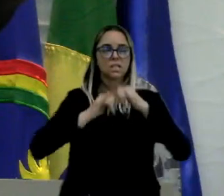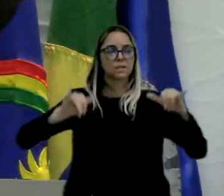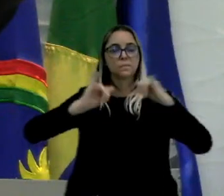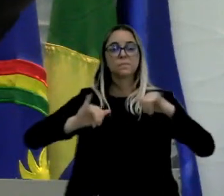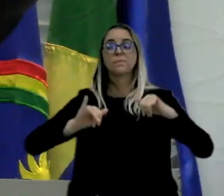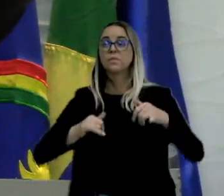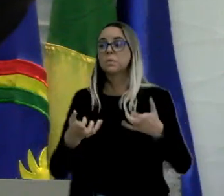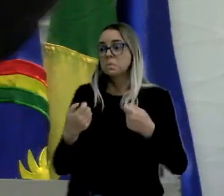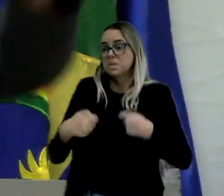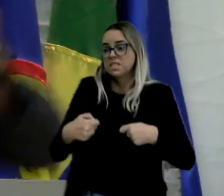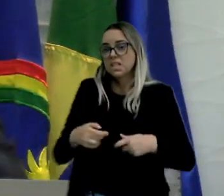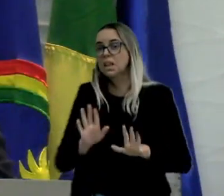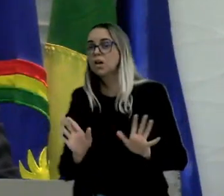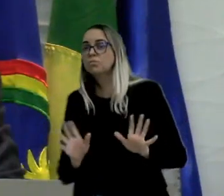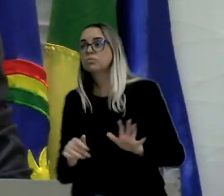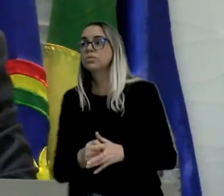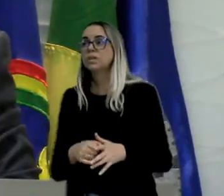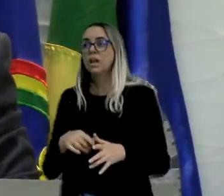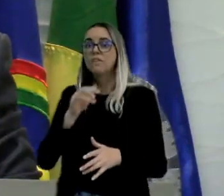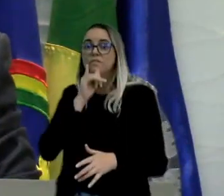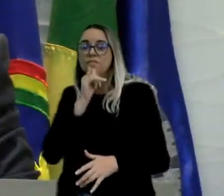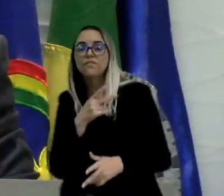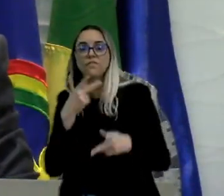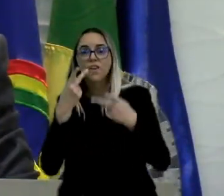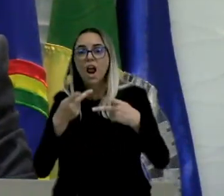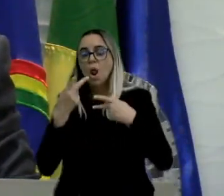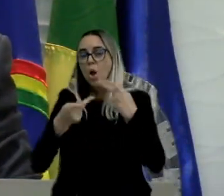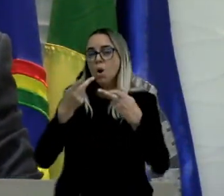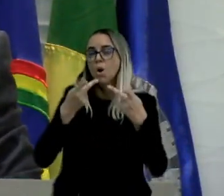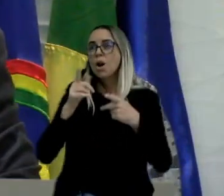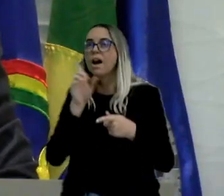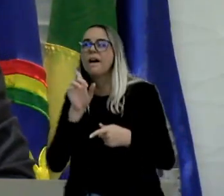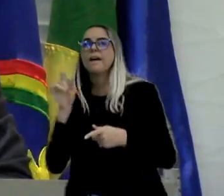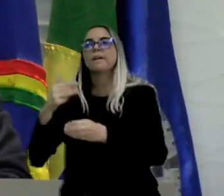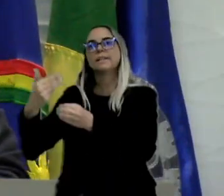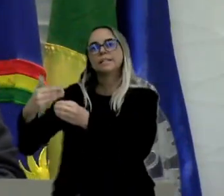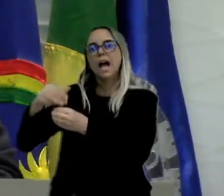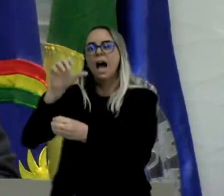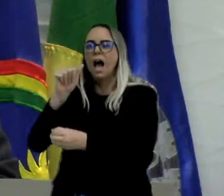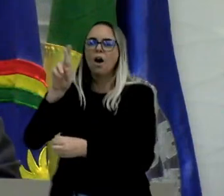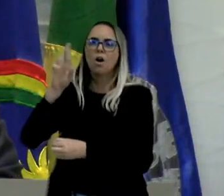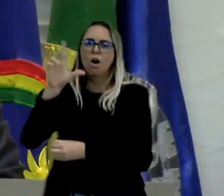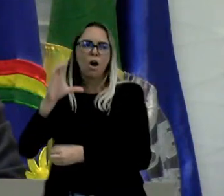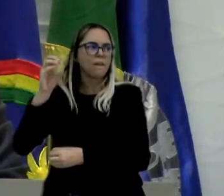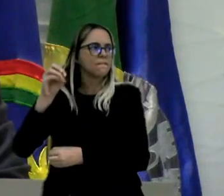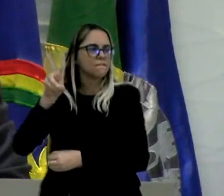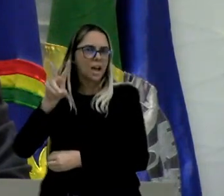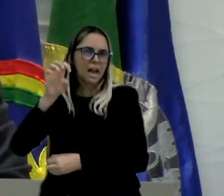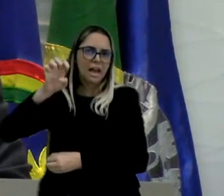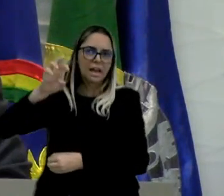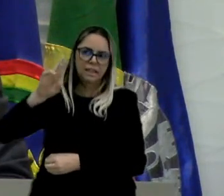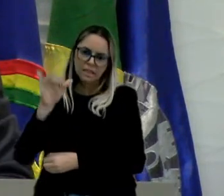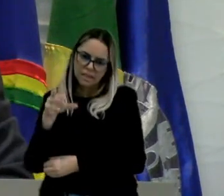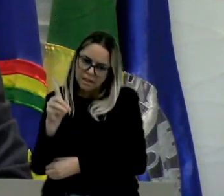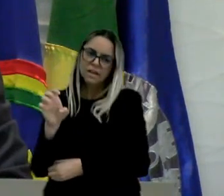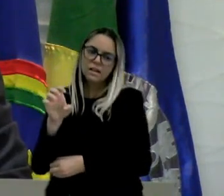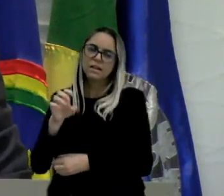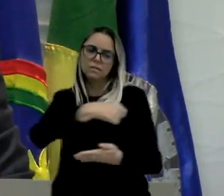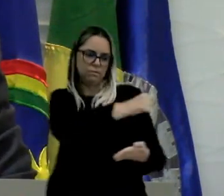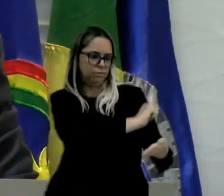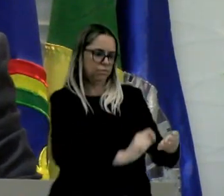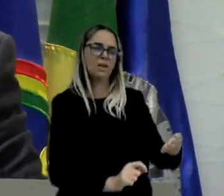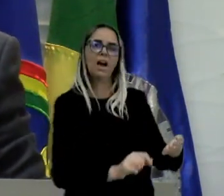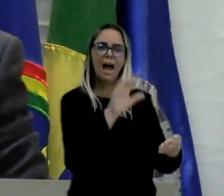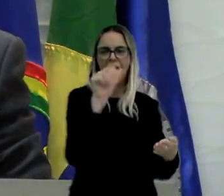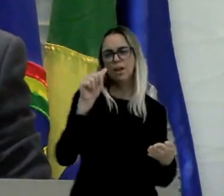a a Governadora disse lá em Arcoverde que vai vir assinar de serviço aqui em somento Luna da doutora do da para finalizar